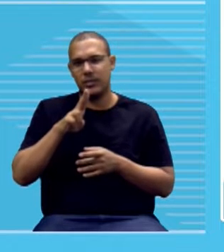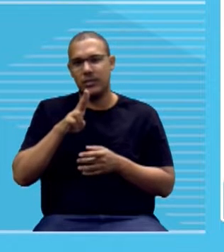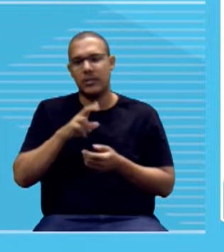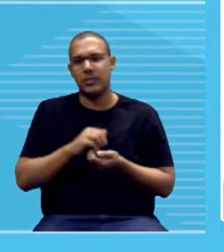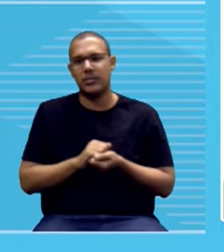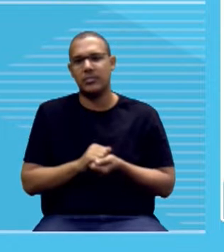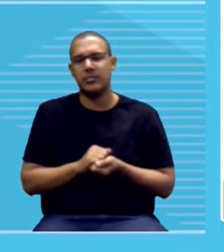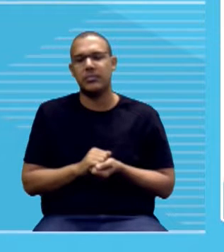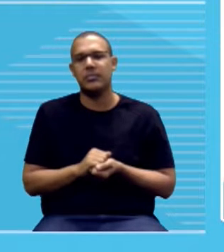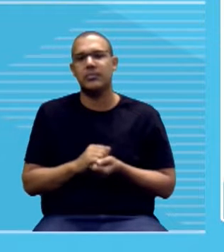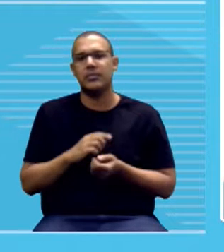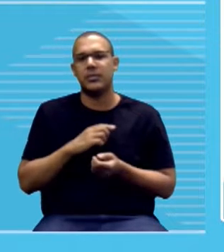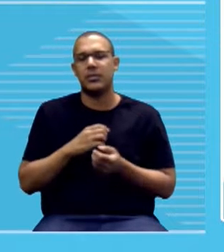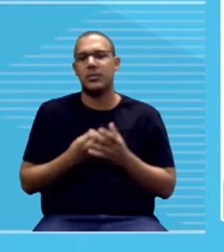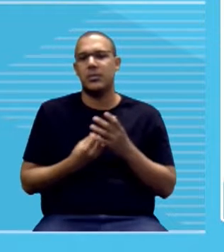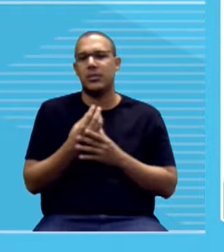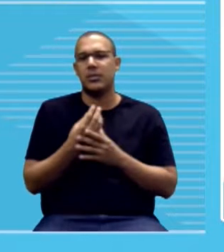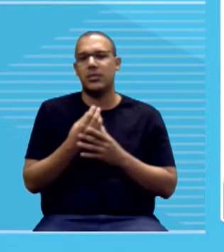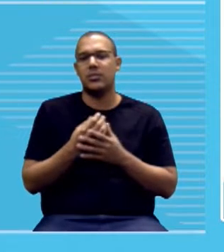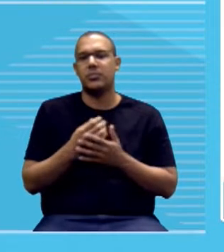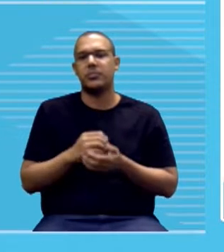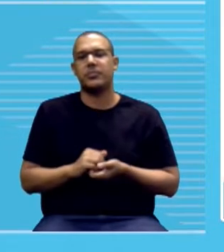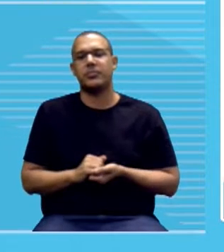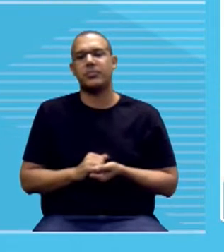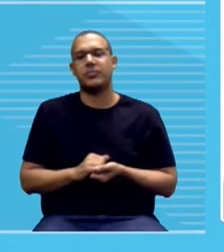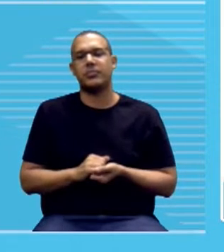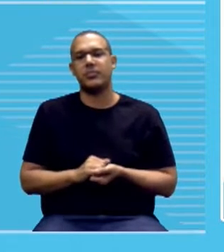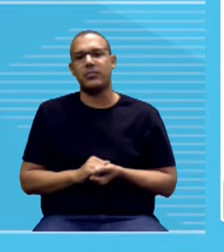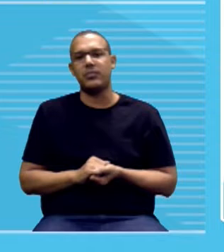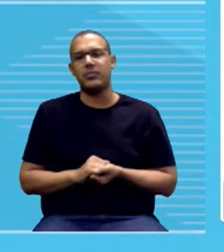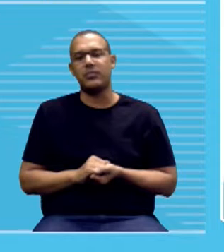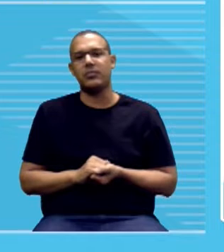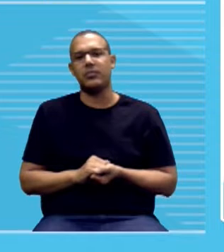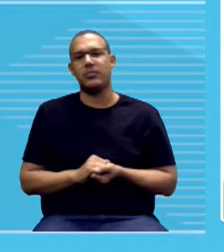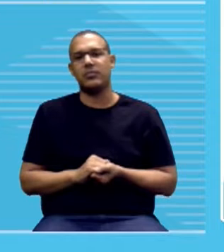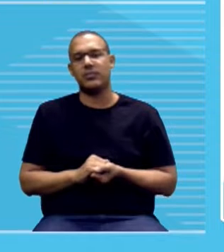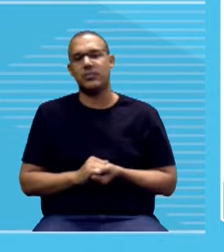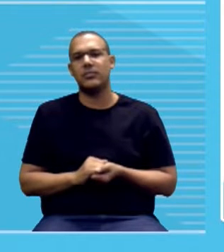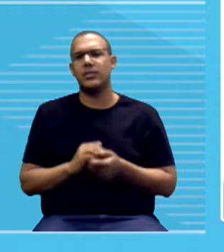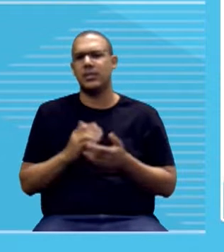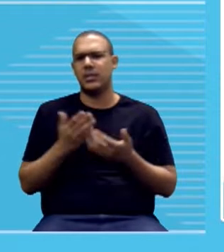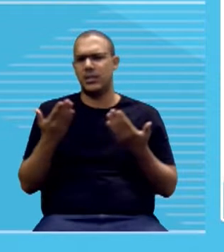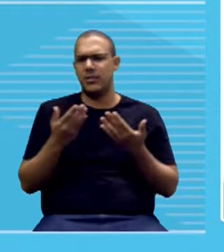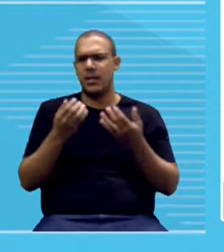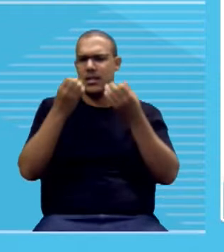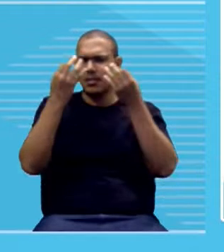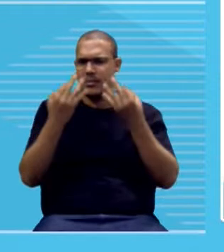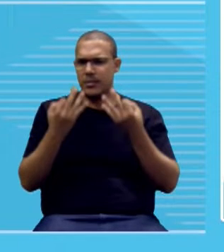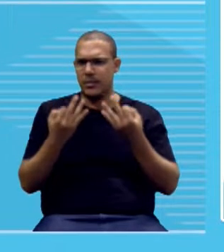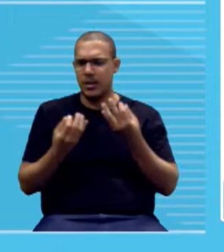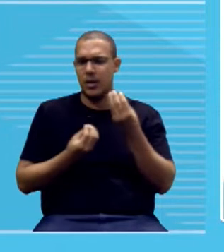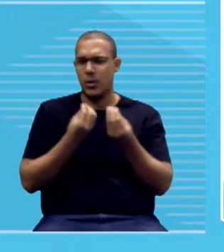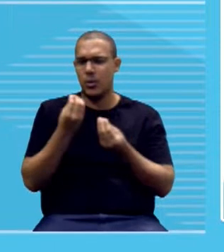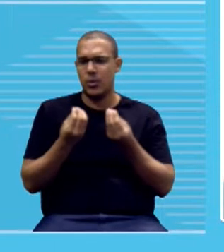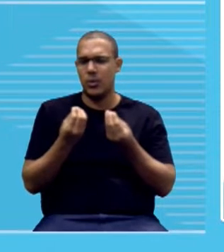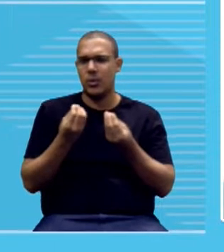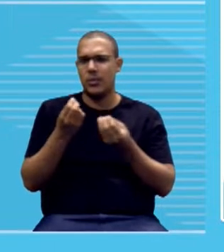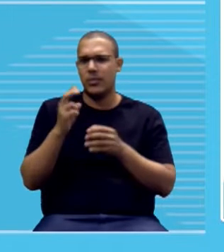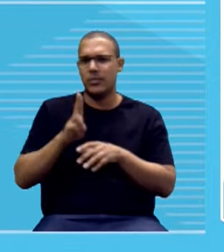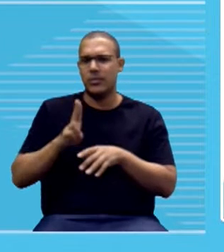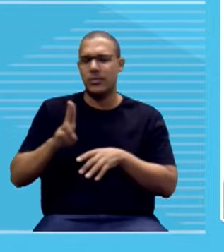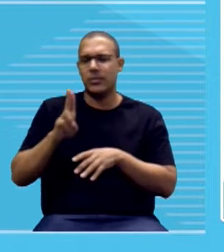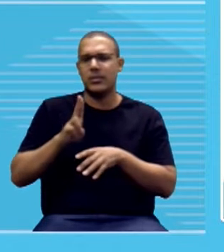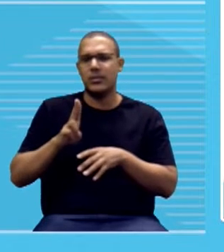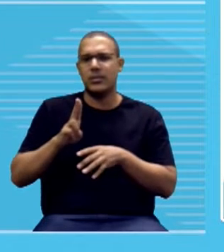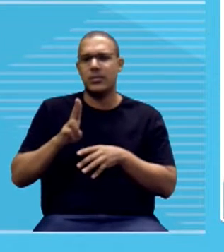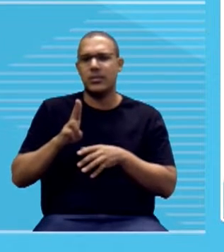solar é uma forma de produção de usina também, tá bom? Então, a gente vai dar detalhes de como funciona cada uma desse tipo de produção